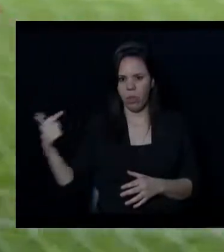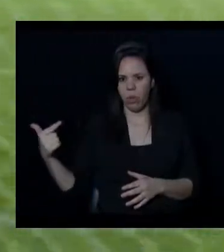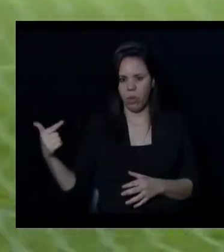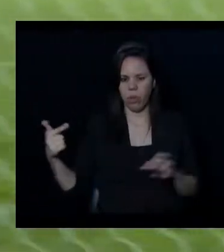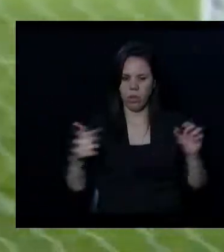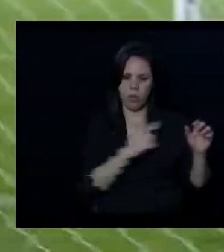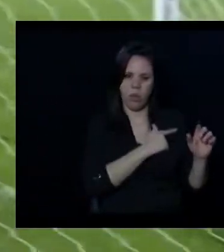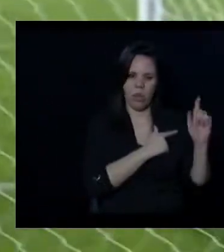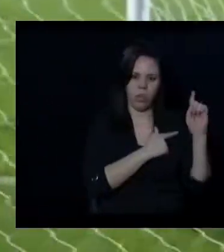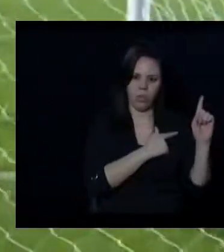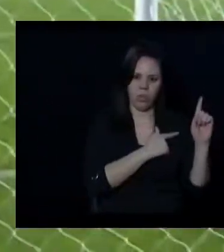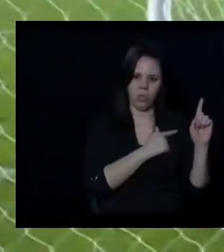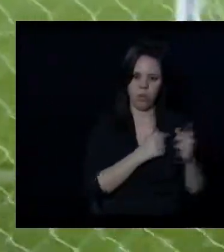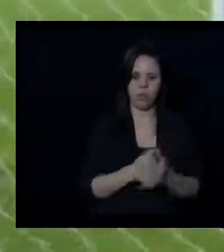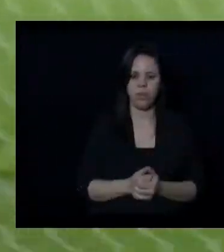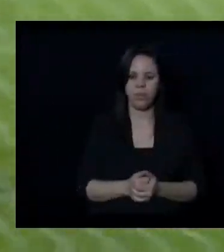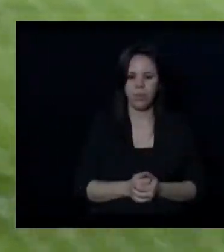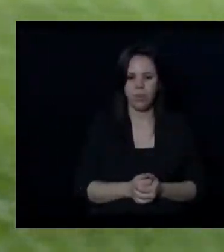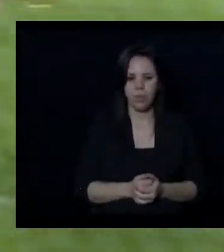1.